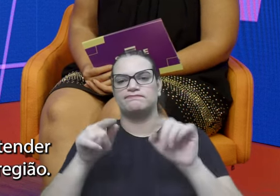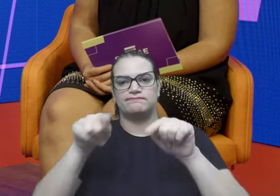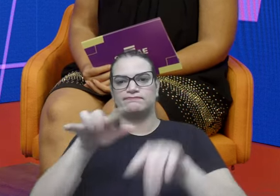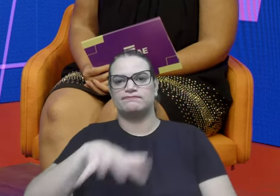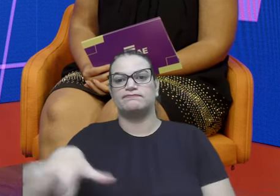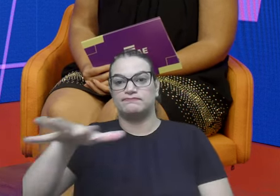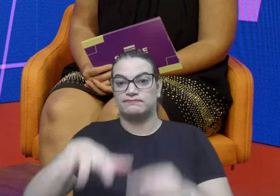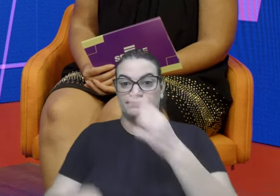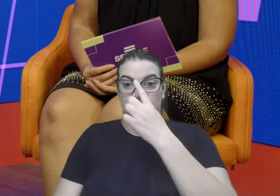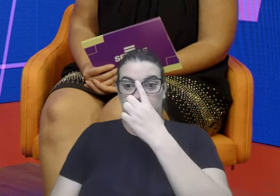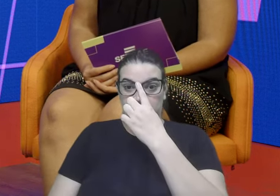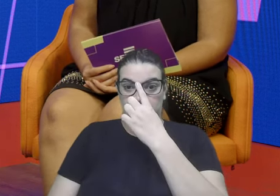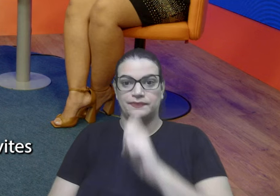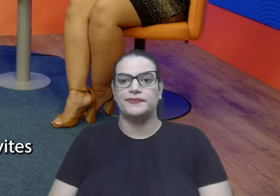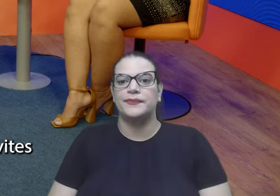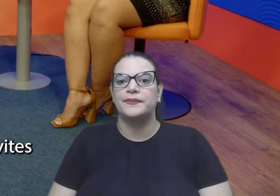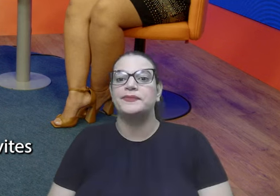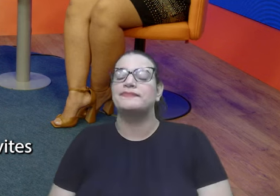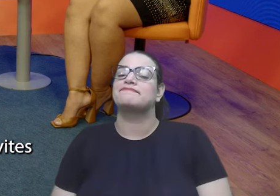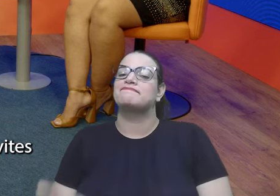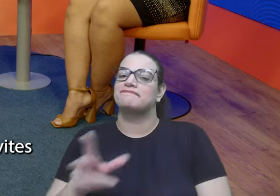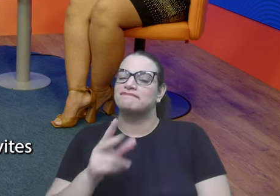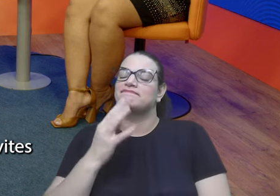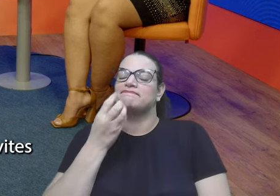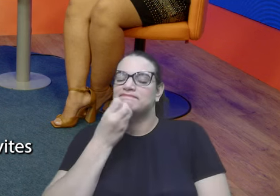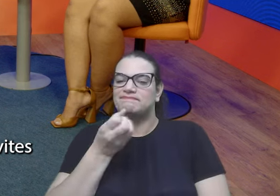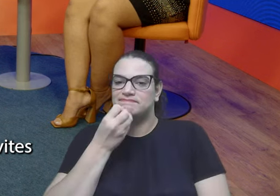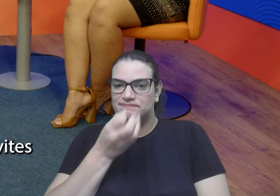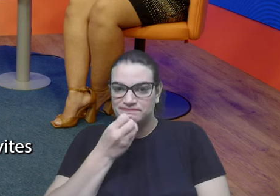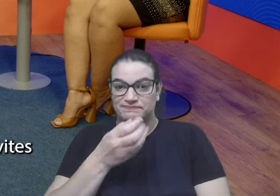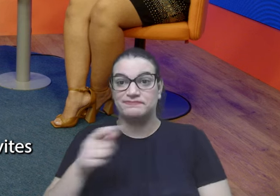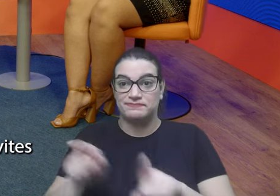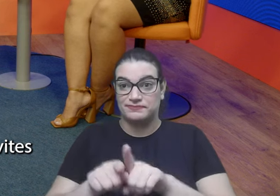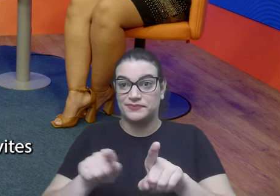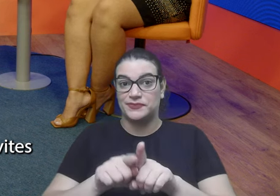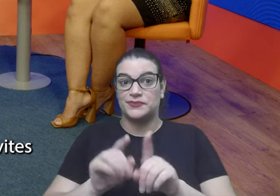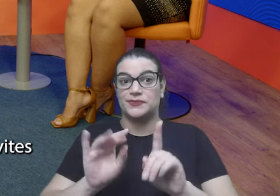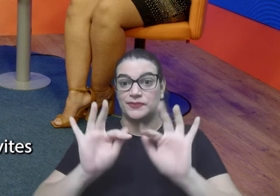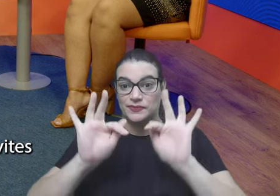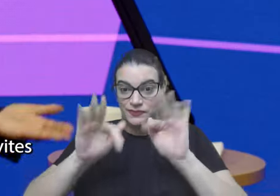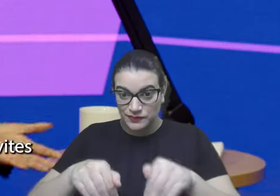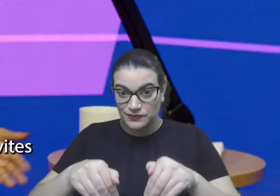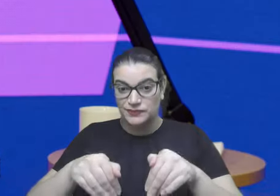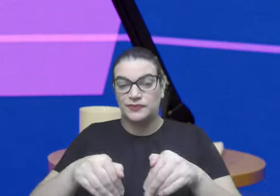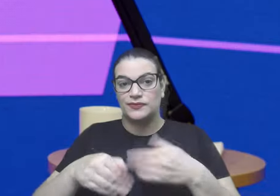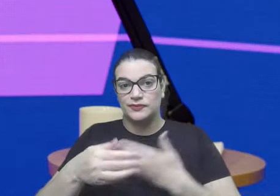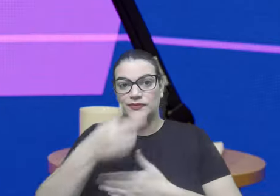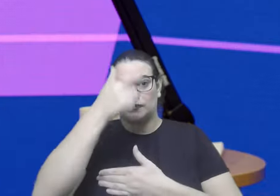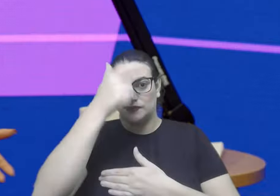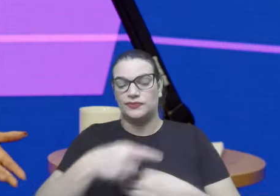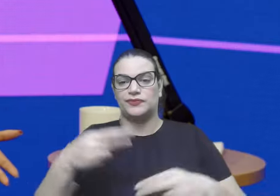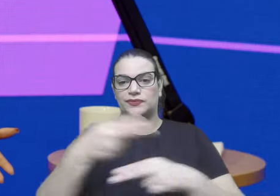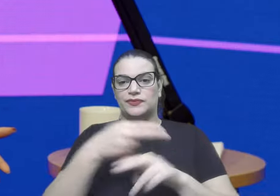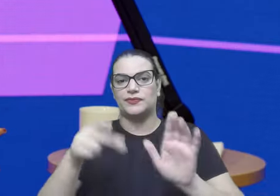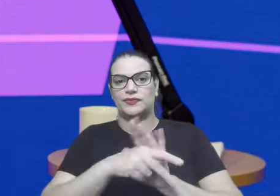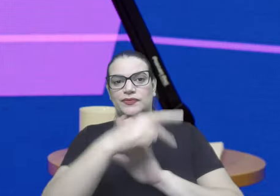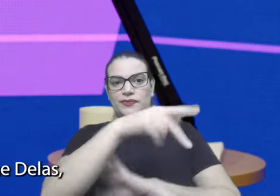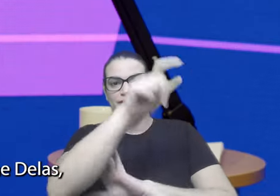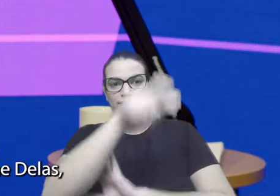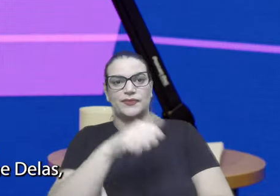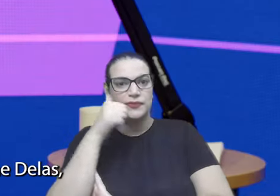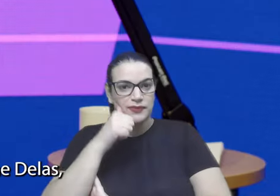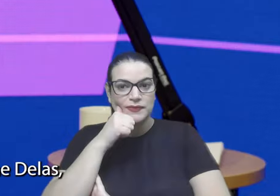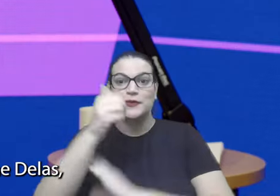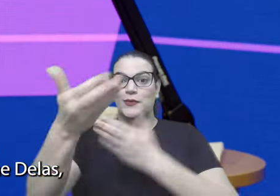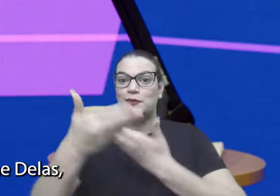região nossa que delícia e eu para completar esses convites maravilhosos né Eu sou do sebrai delas